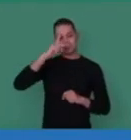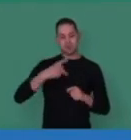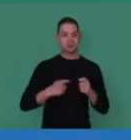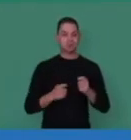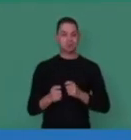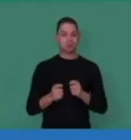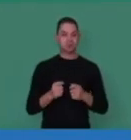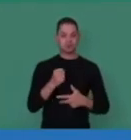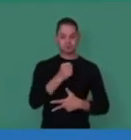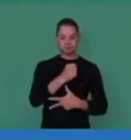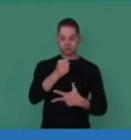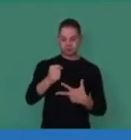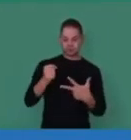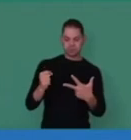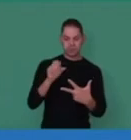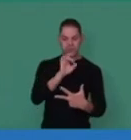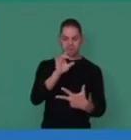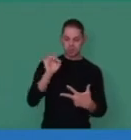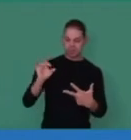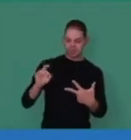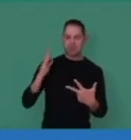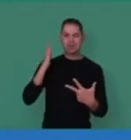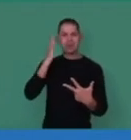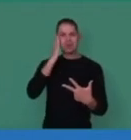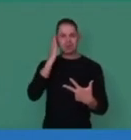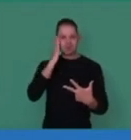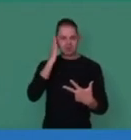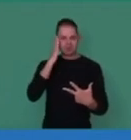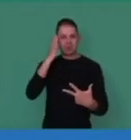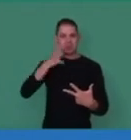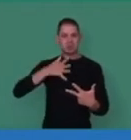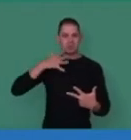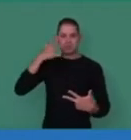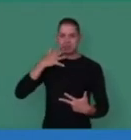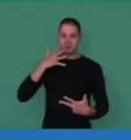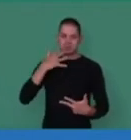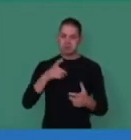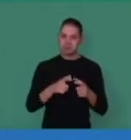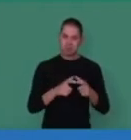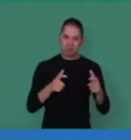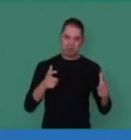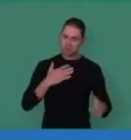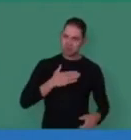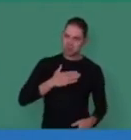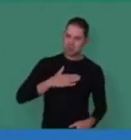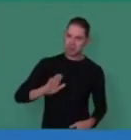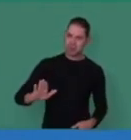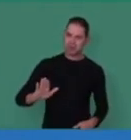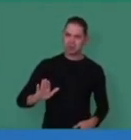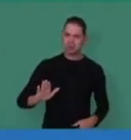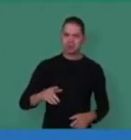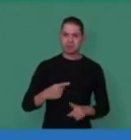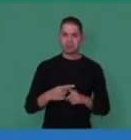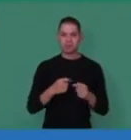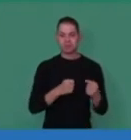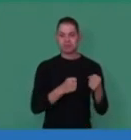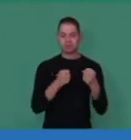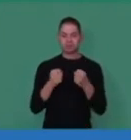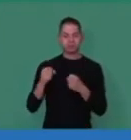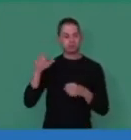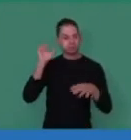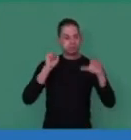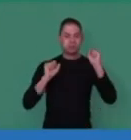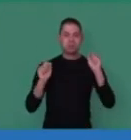cada poder. Eu sei que é um discurso que não agrada a muitos ouvidos, até porque os ouvidos do poder são sensíveis. Mas